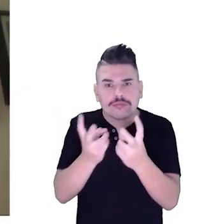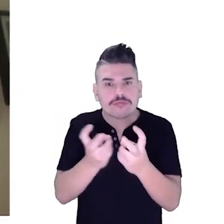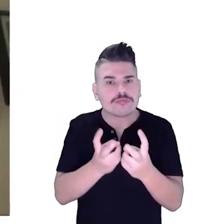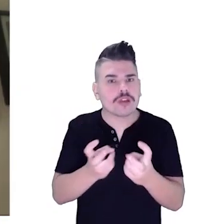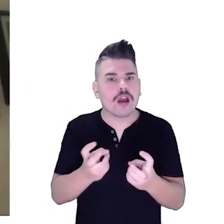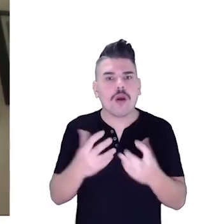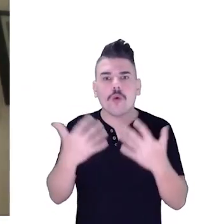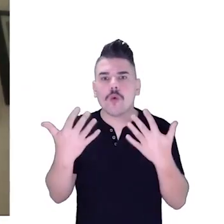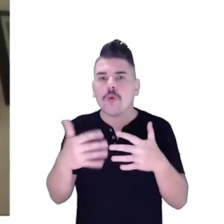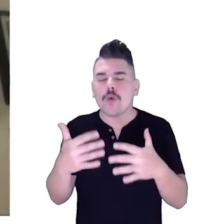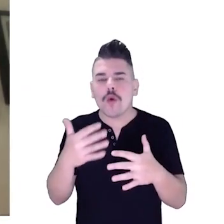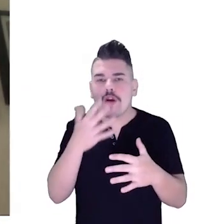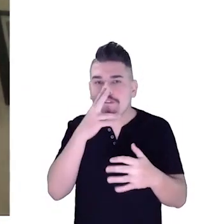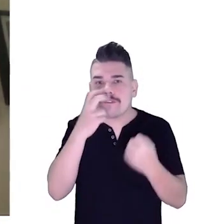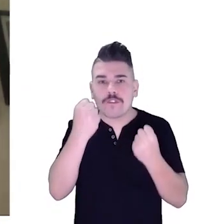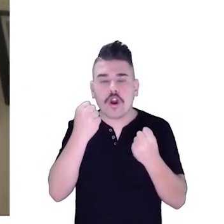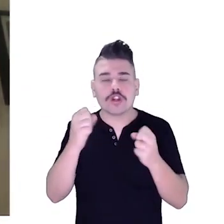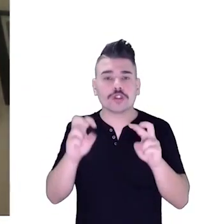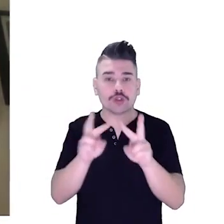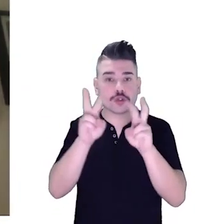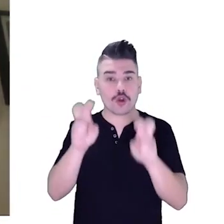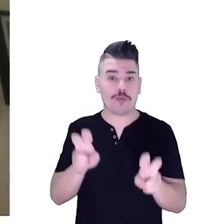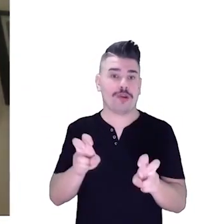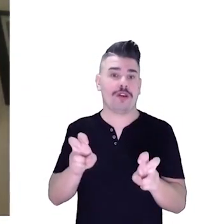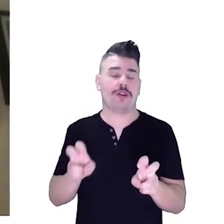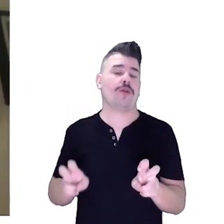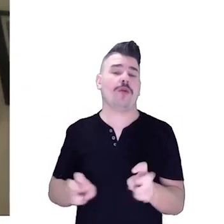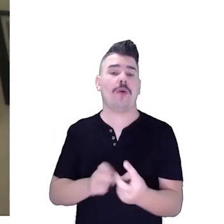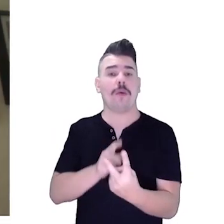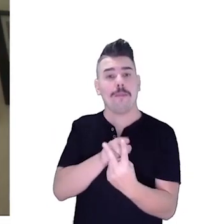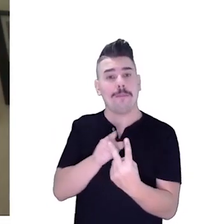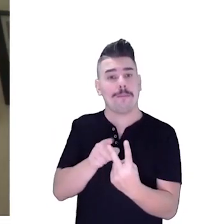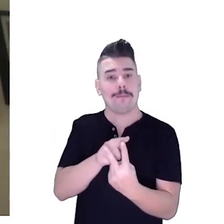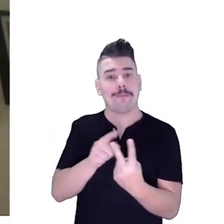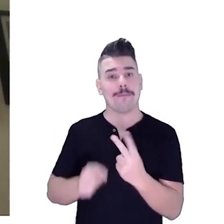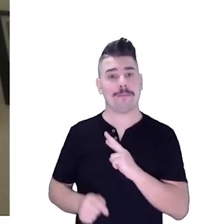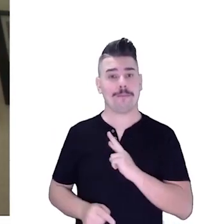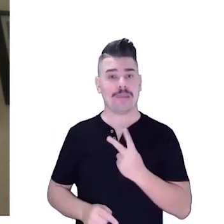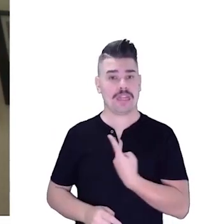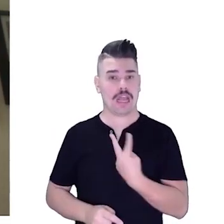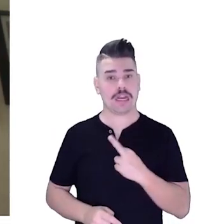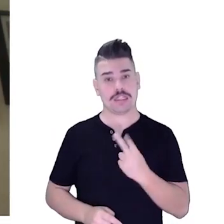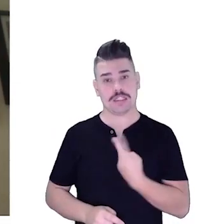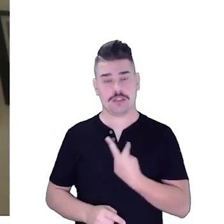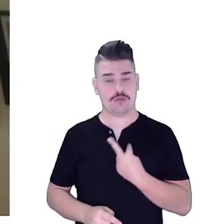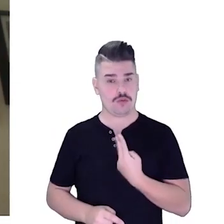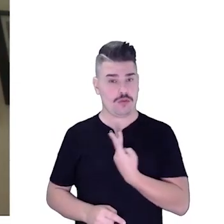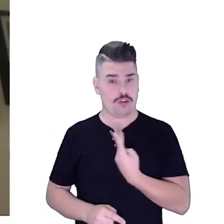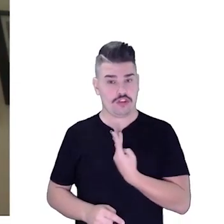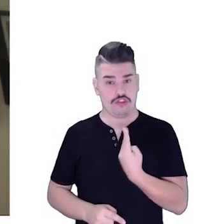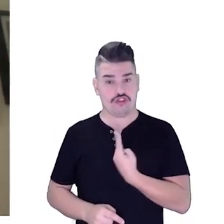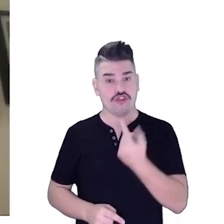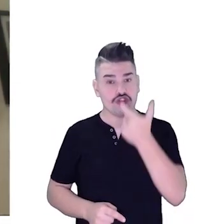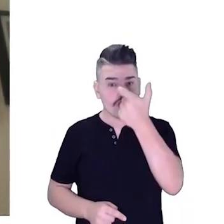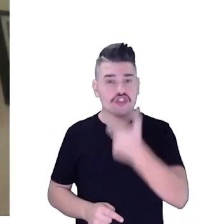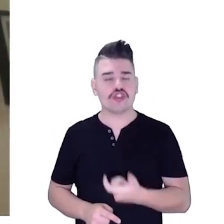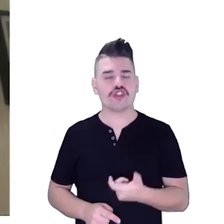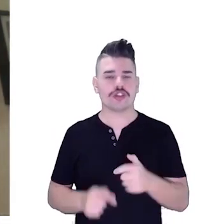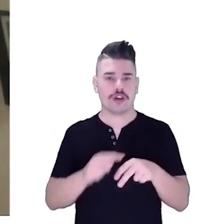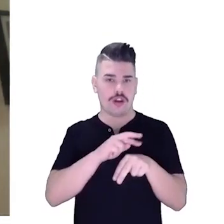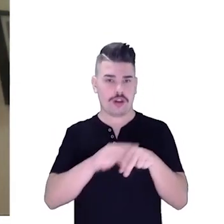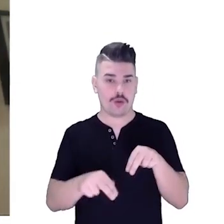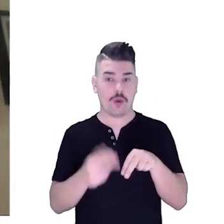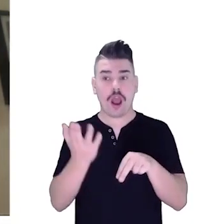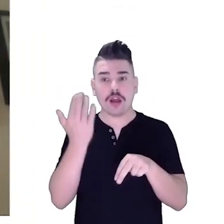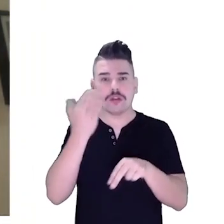sagaz às questões envolvendo o binarismo de gênero, né? E é uma crítica que não necessariamente se fazia no